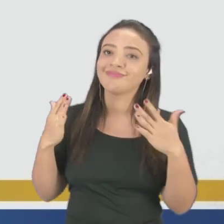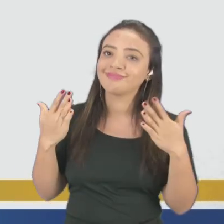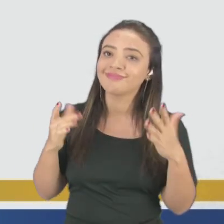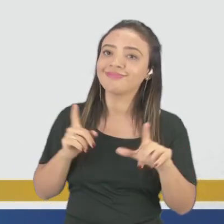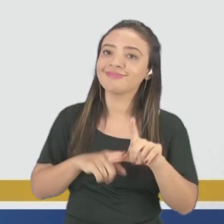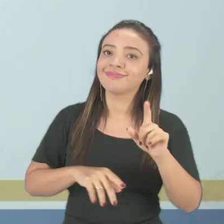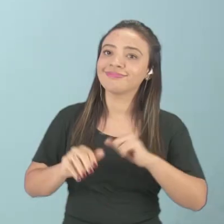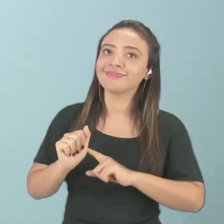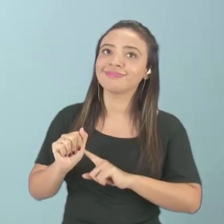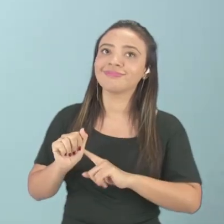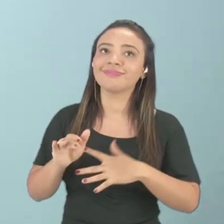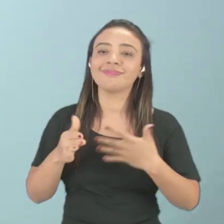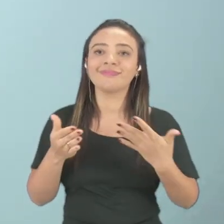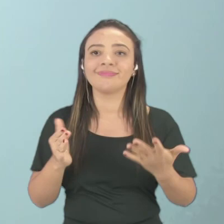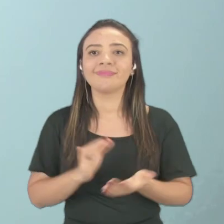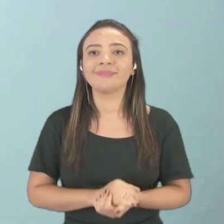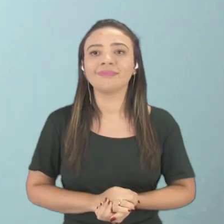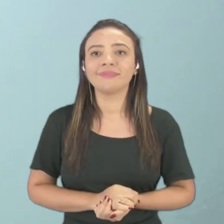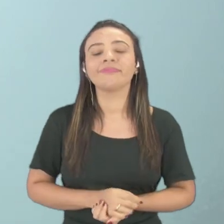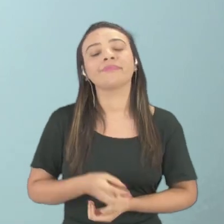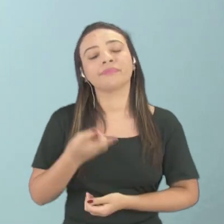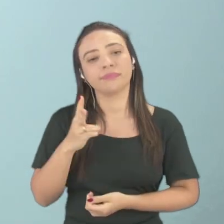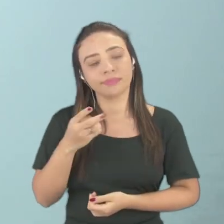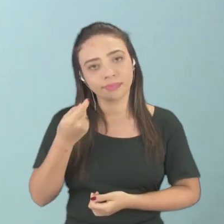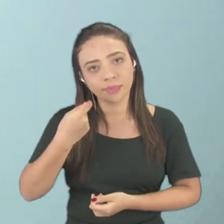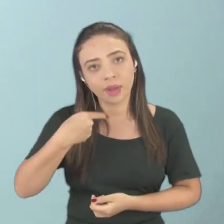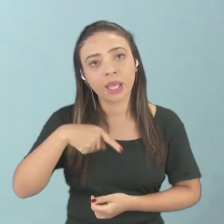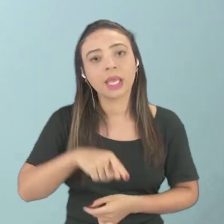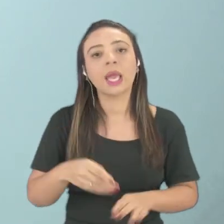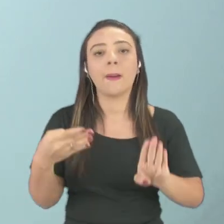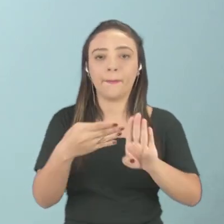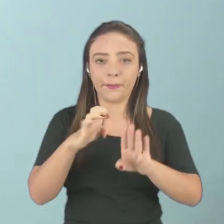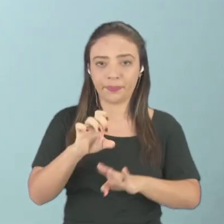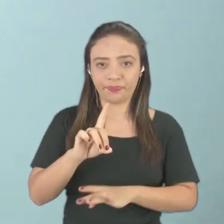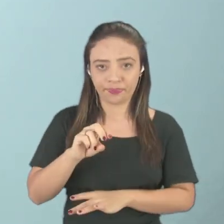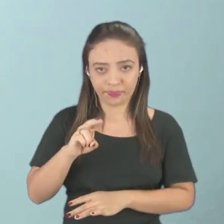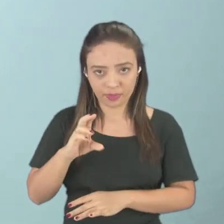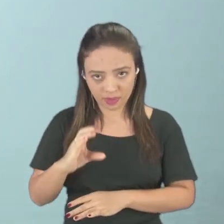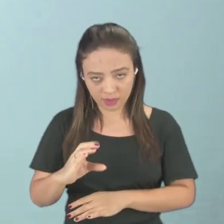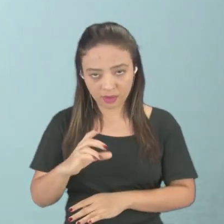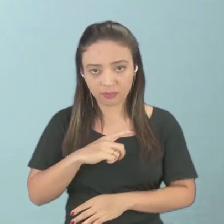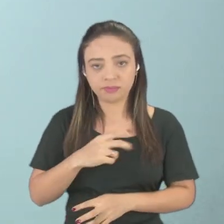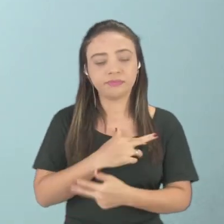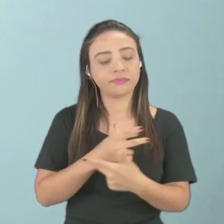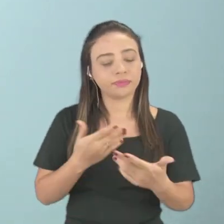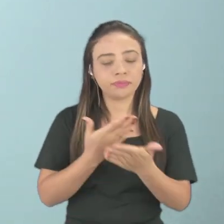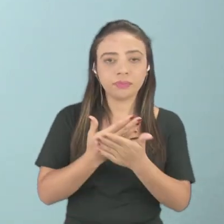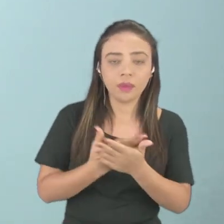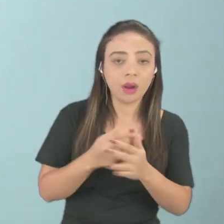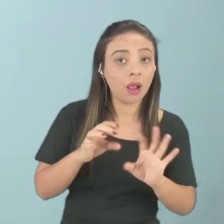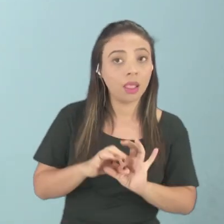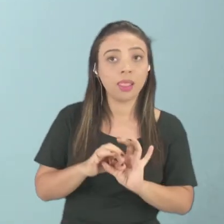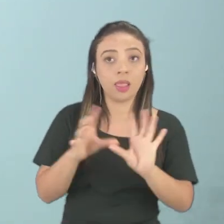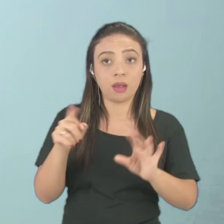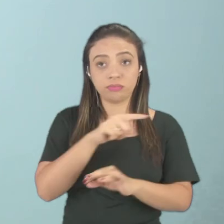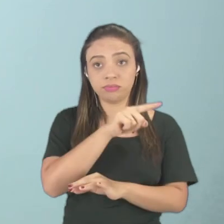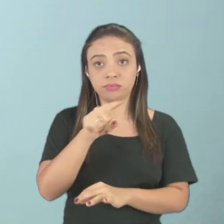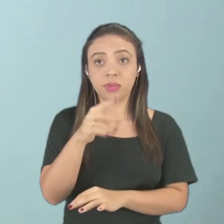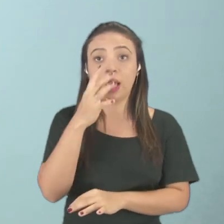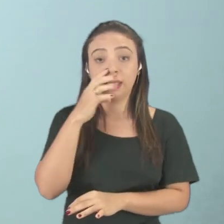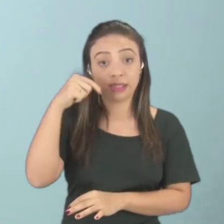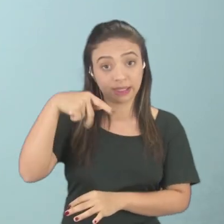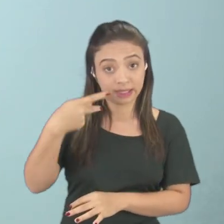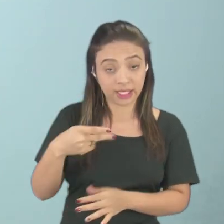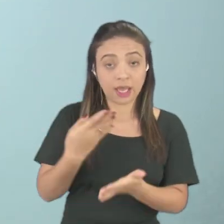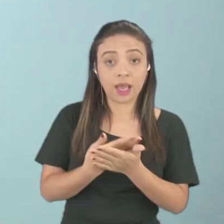bem pessoal aletra pessoal não esqueçam de acessar a nossa plataforma educ lá terão todas as aulas disponíveis para vocês vocês